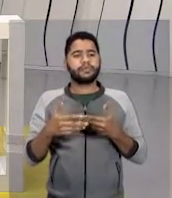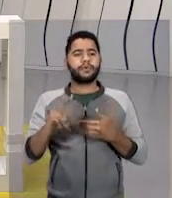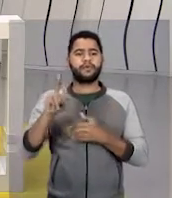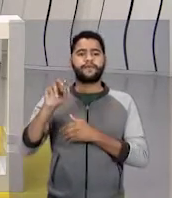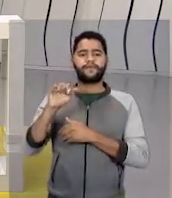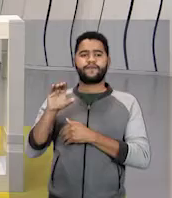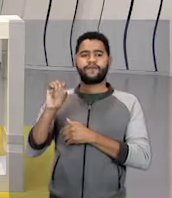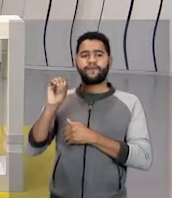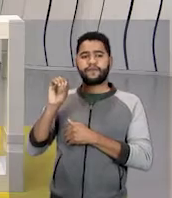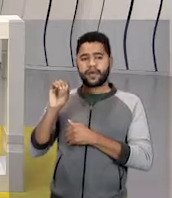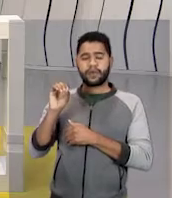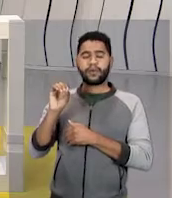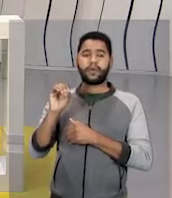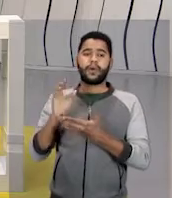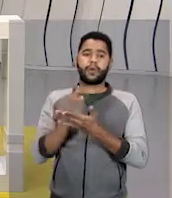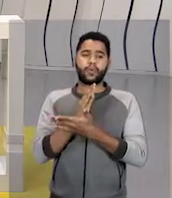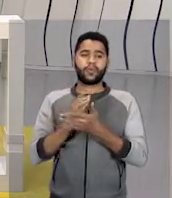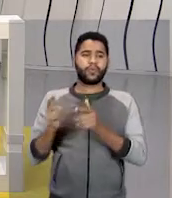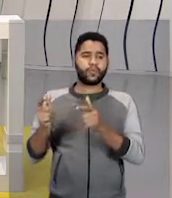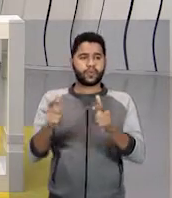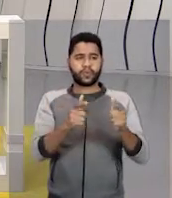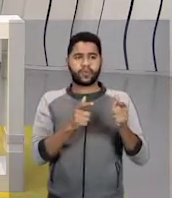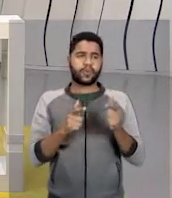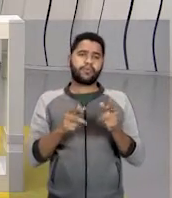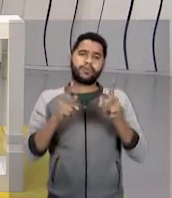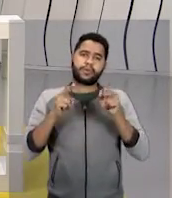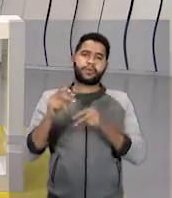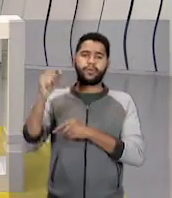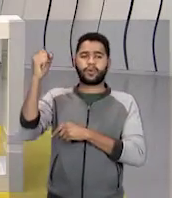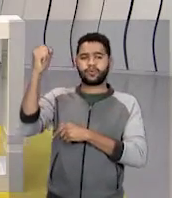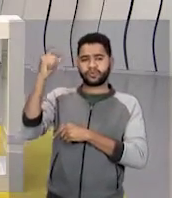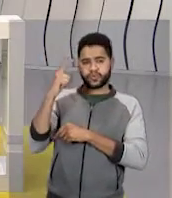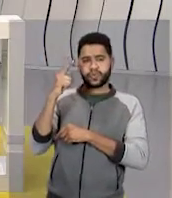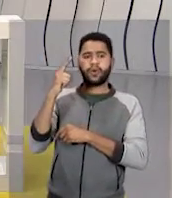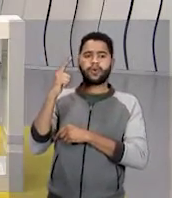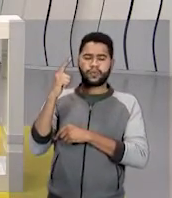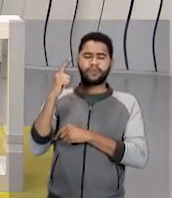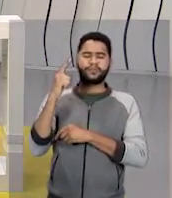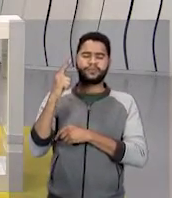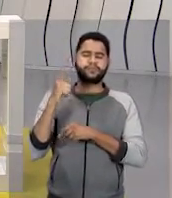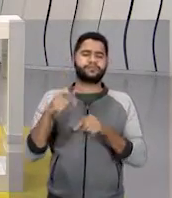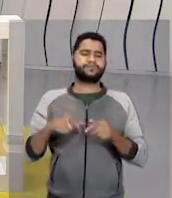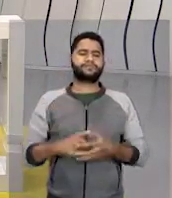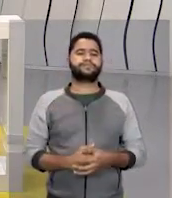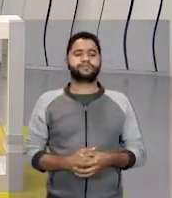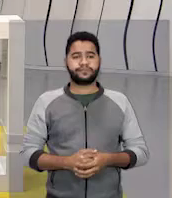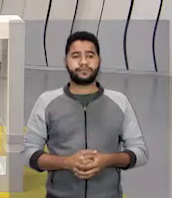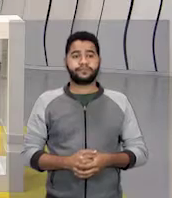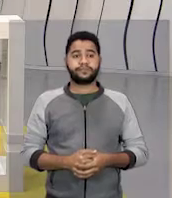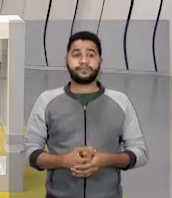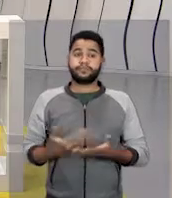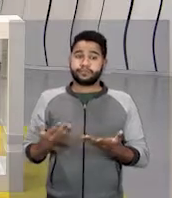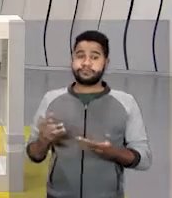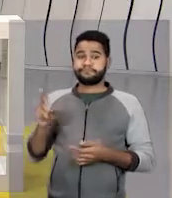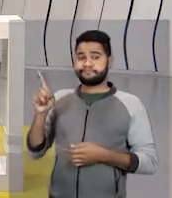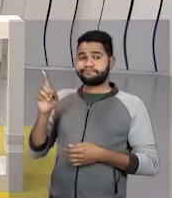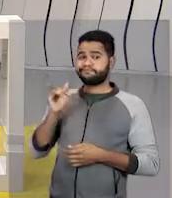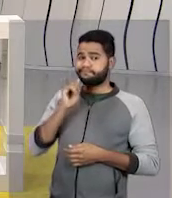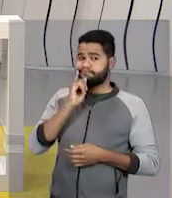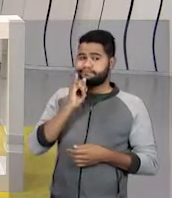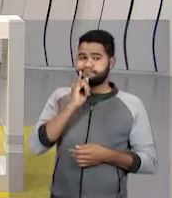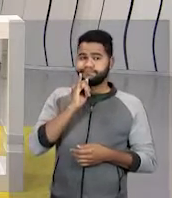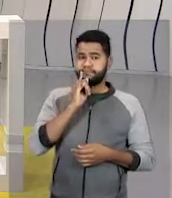vácuo, determinados lugares, assim como o Sol que alcança a Terra. Esse exemplo